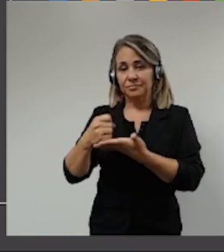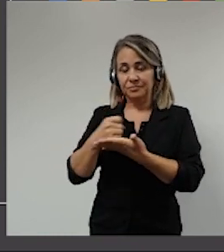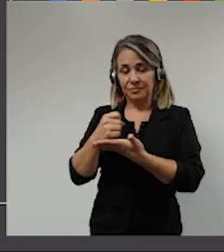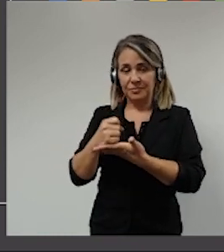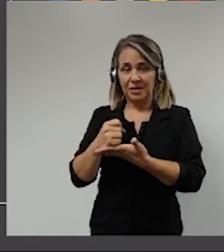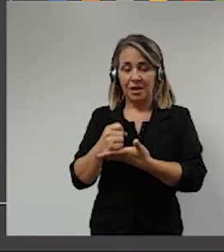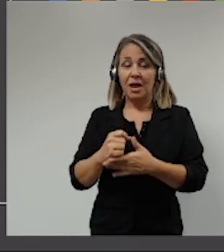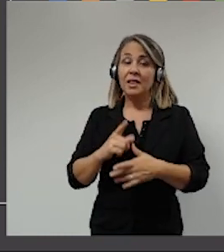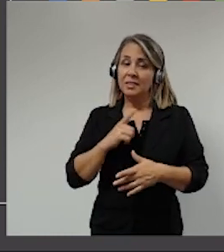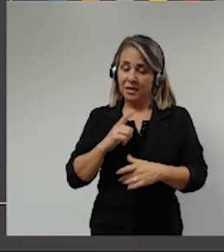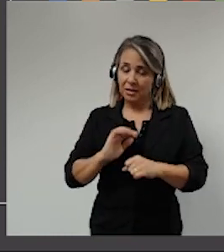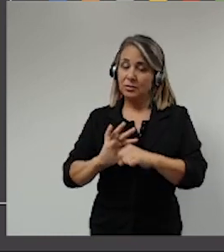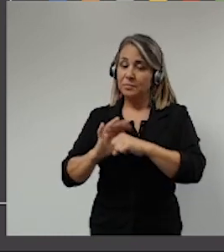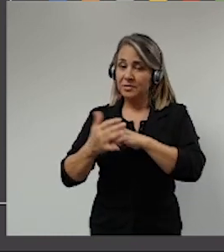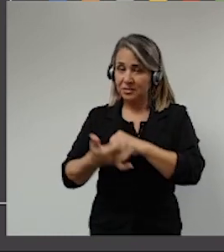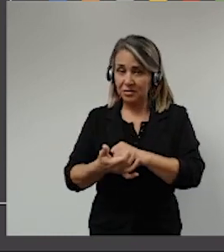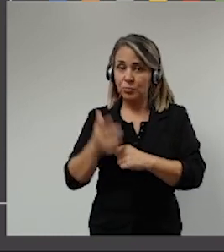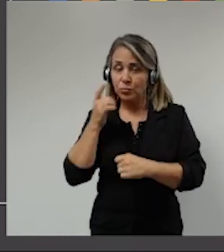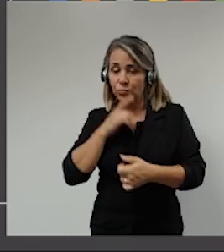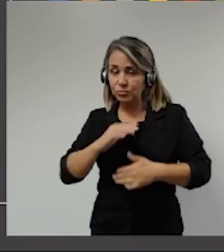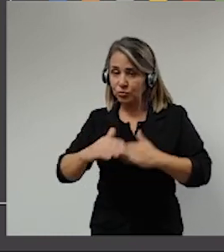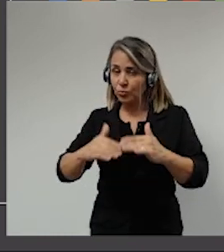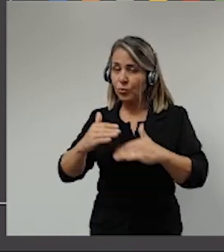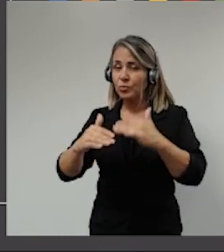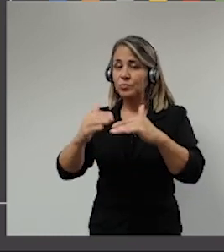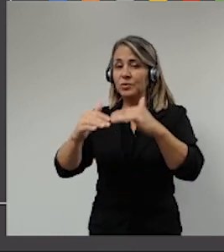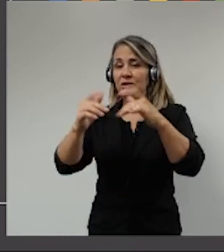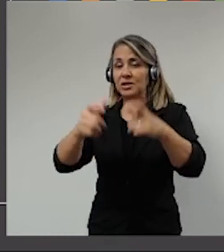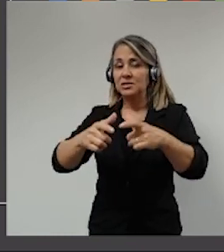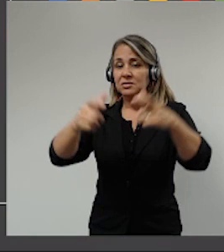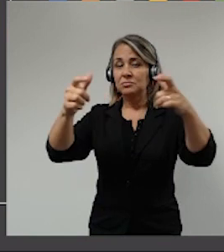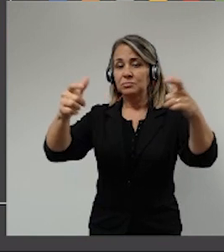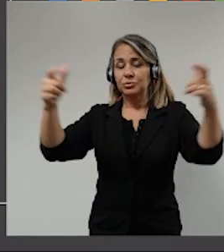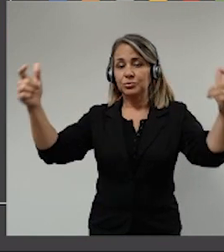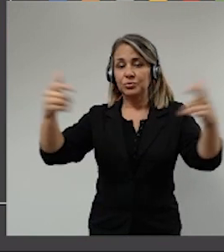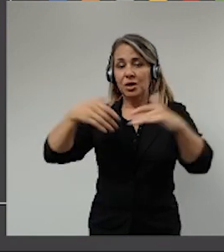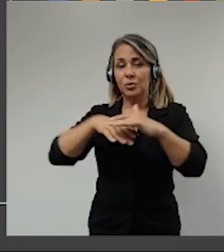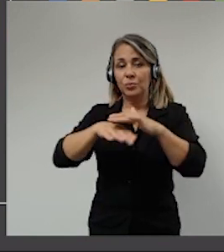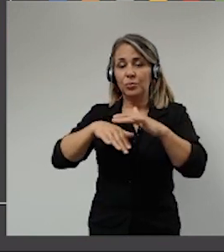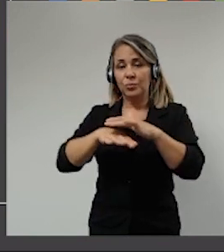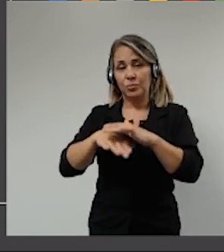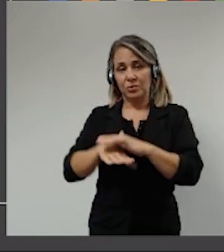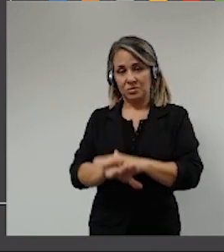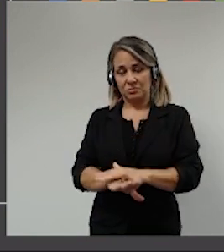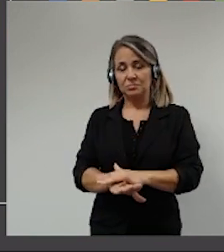pandemia, o número continuou crescendo, o número de depósitos continuou crescendo durante